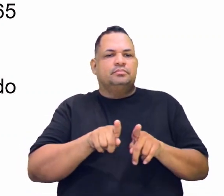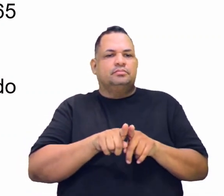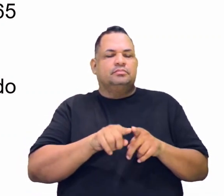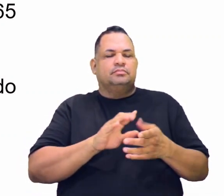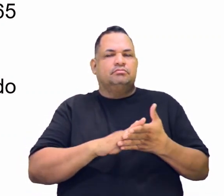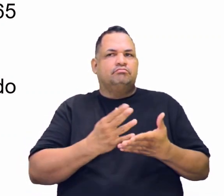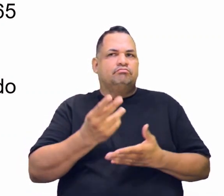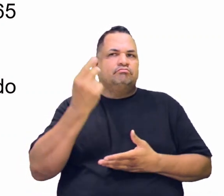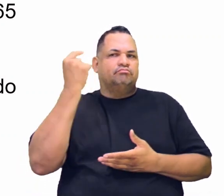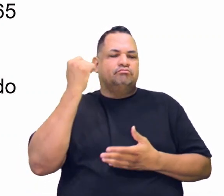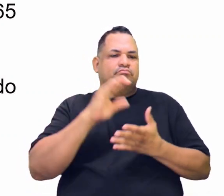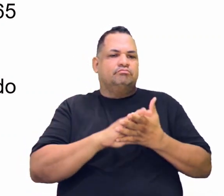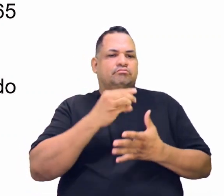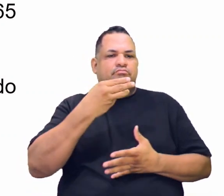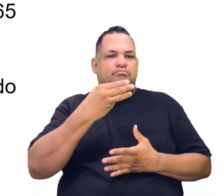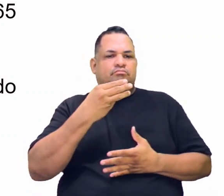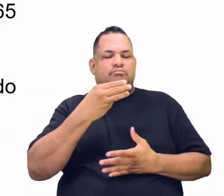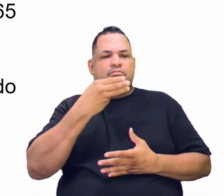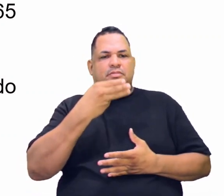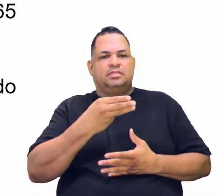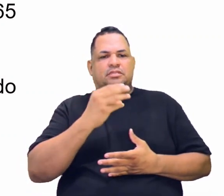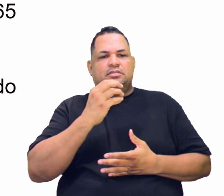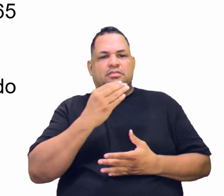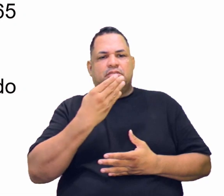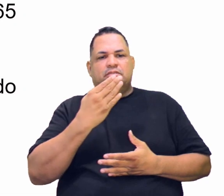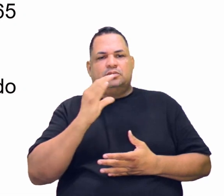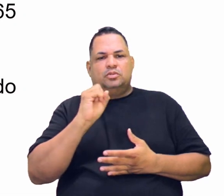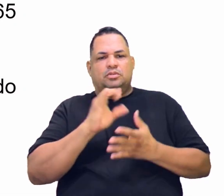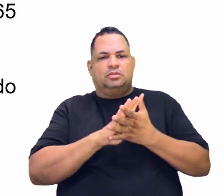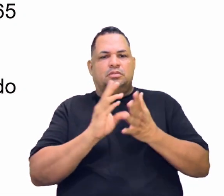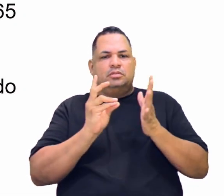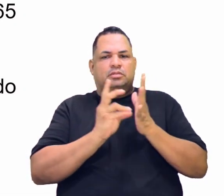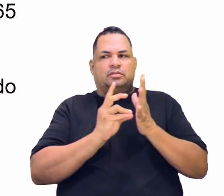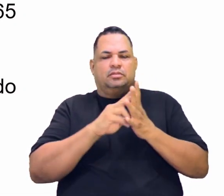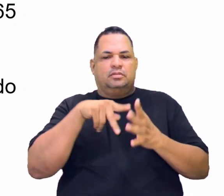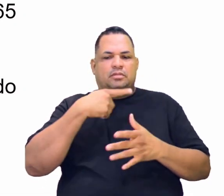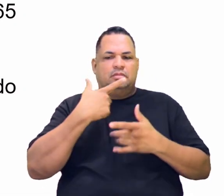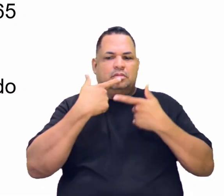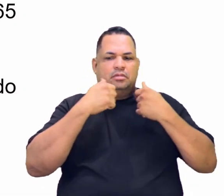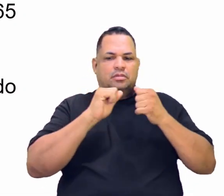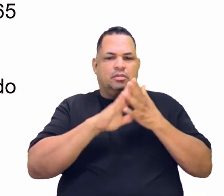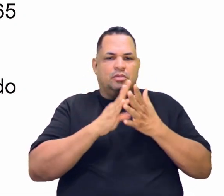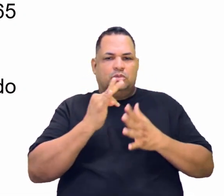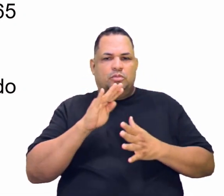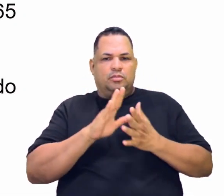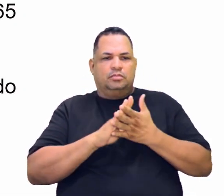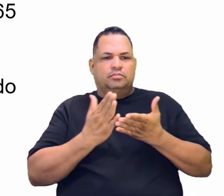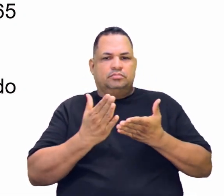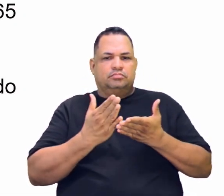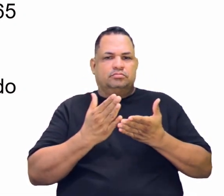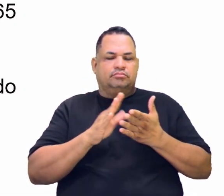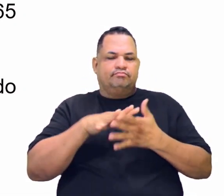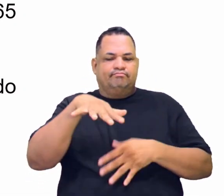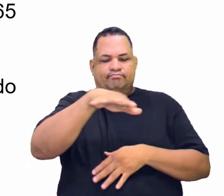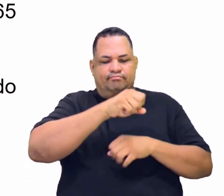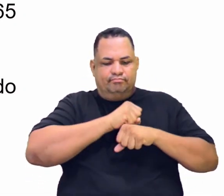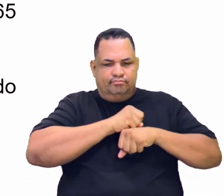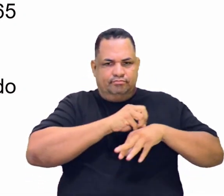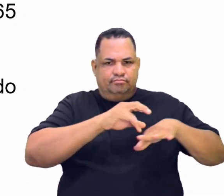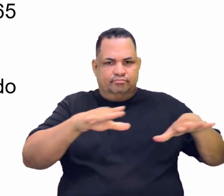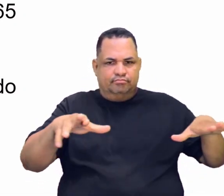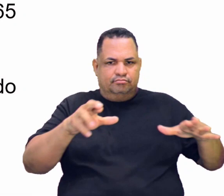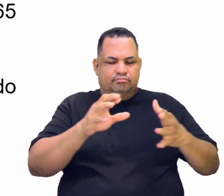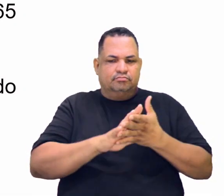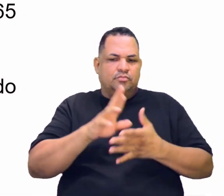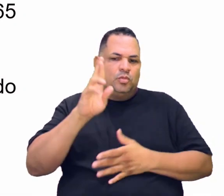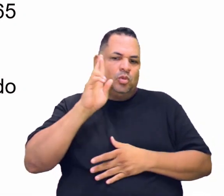na época, 340 índios, falam a língua tupi, estão ali espalhados tanto